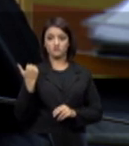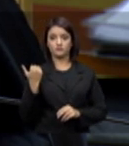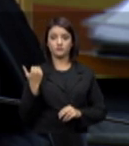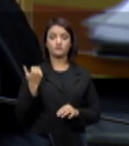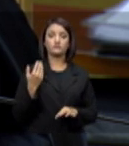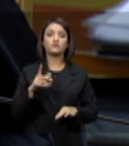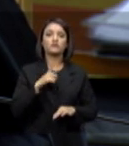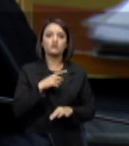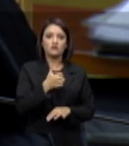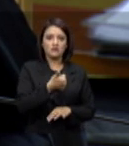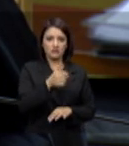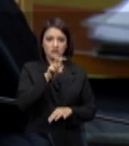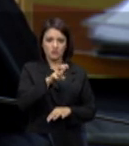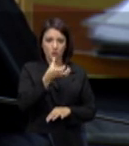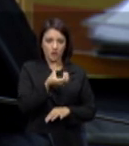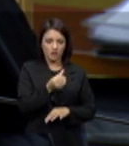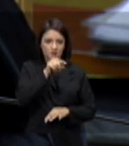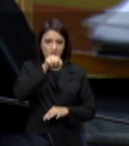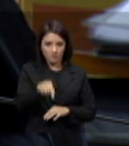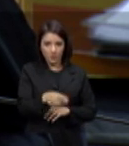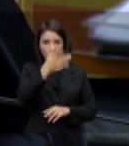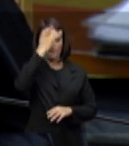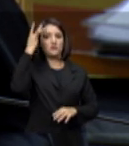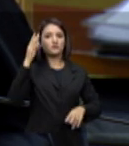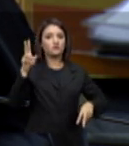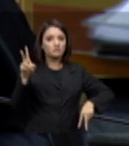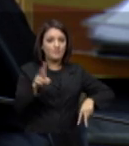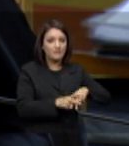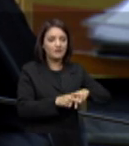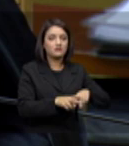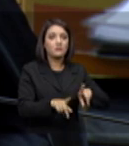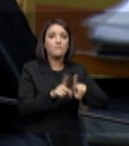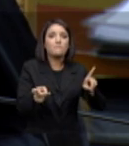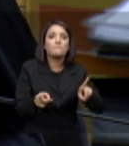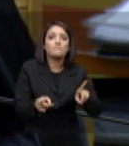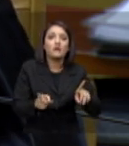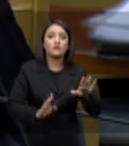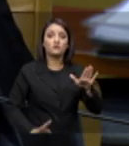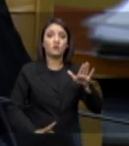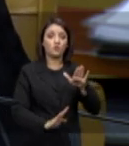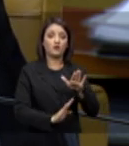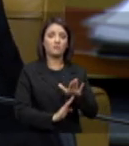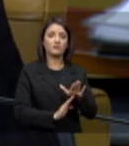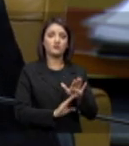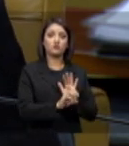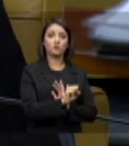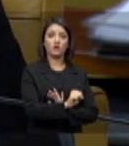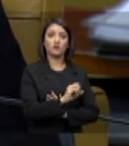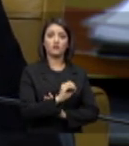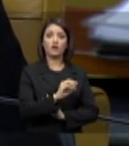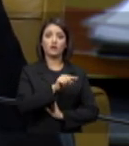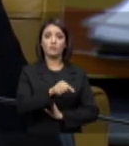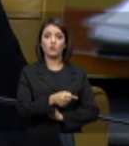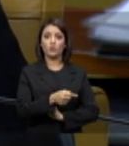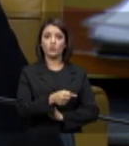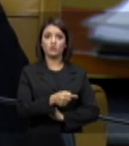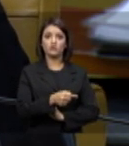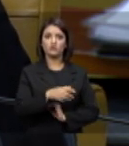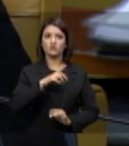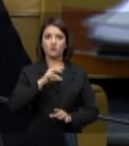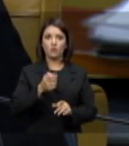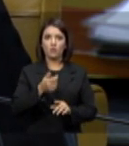com 156.000 preso porém com capacidade de recebimento de apenas 80 mil detentos